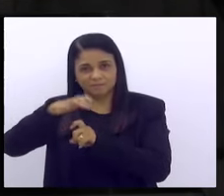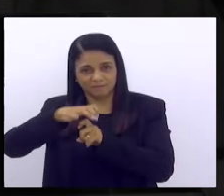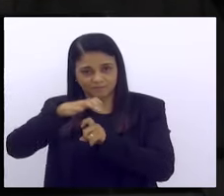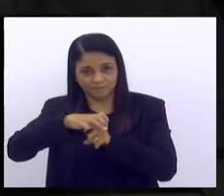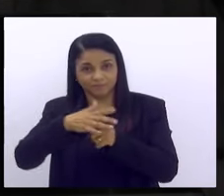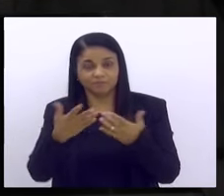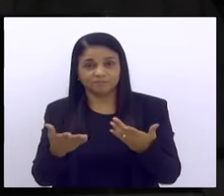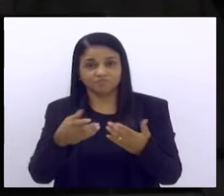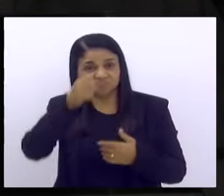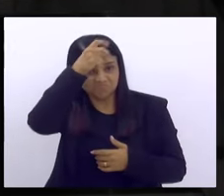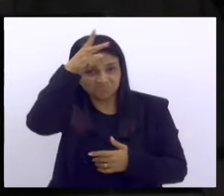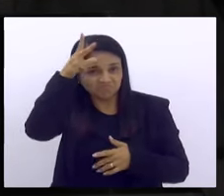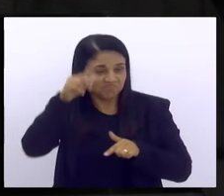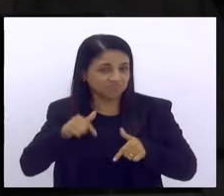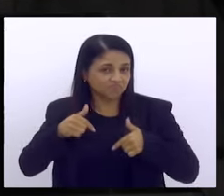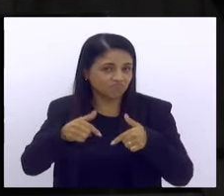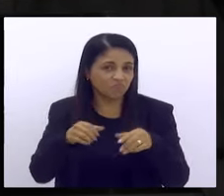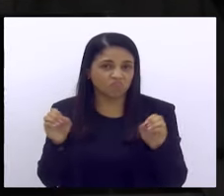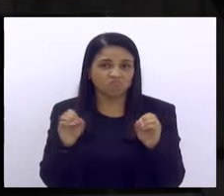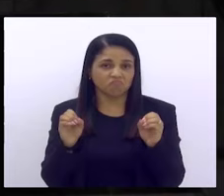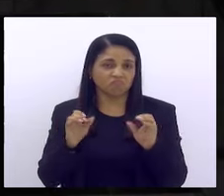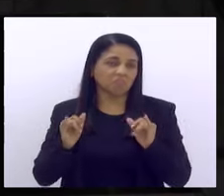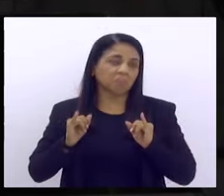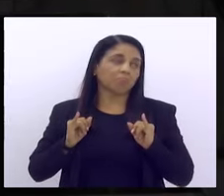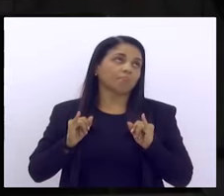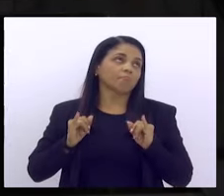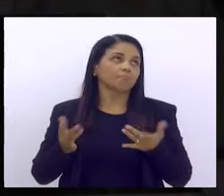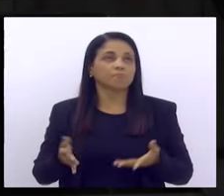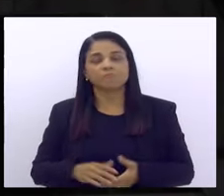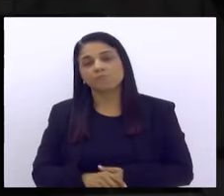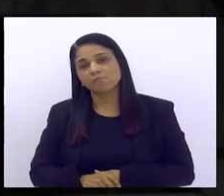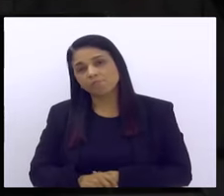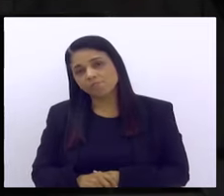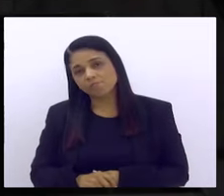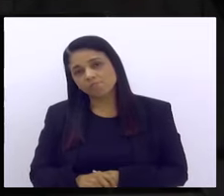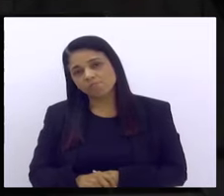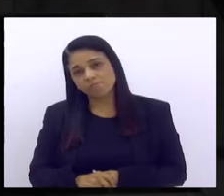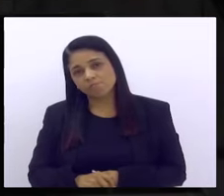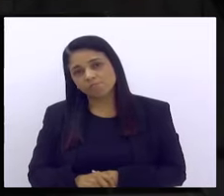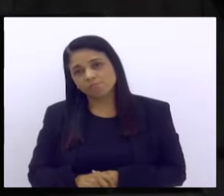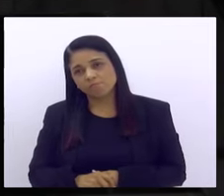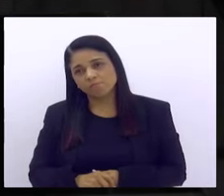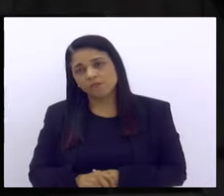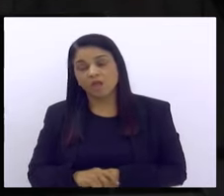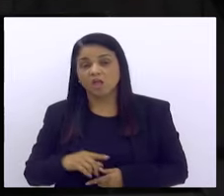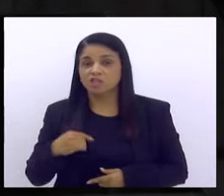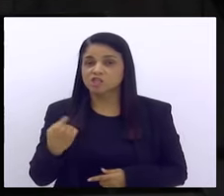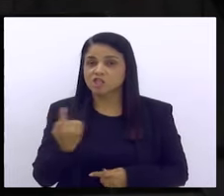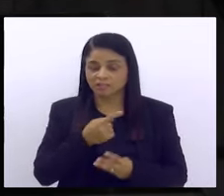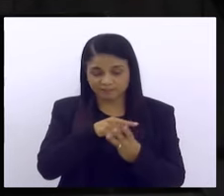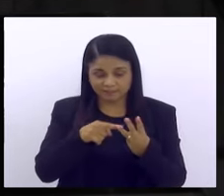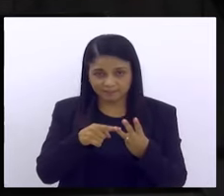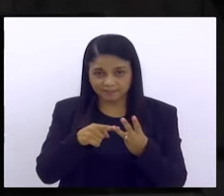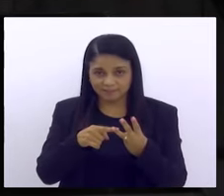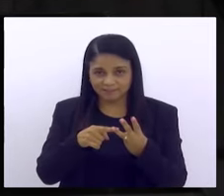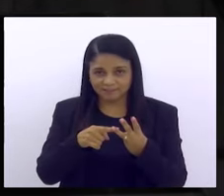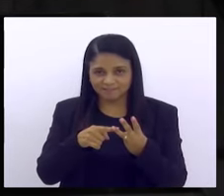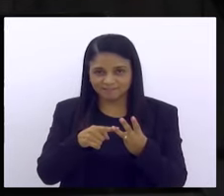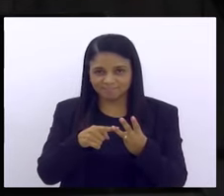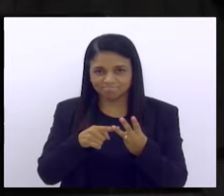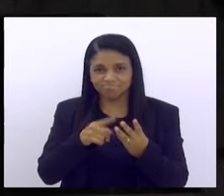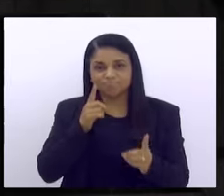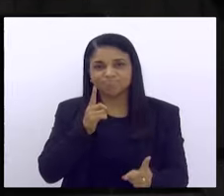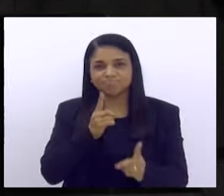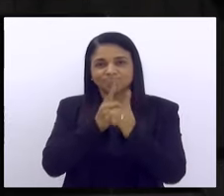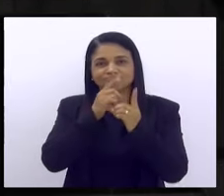prefeito, você não toma nenhuma atitude. Mas, como nós desmascaramos a sua indústria da multa,